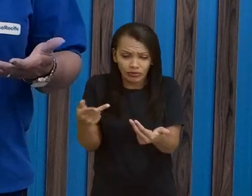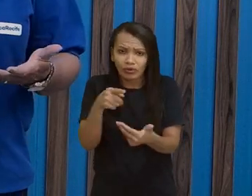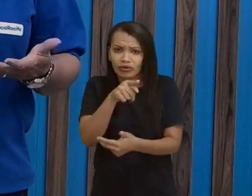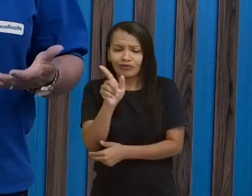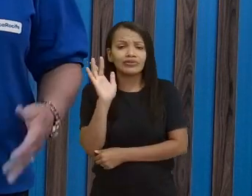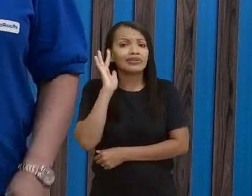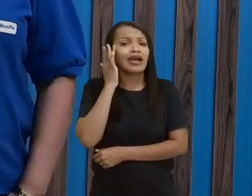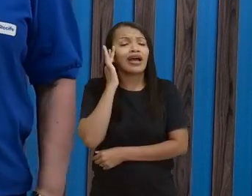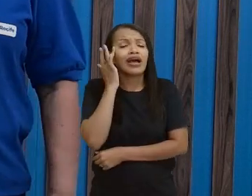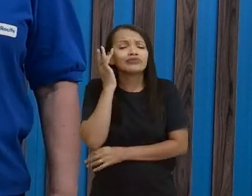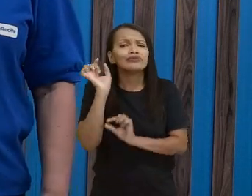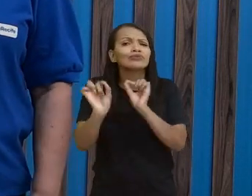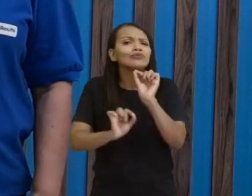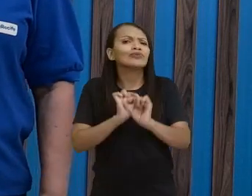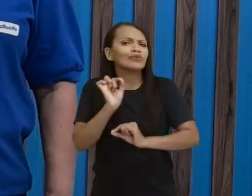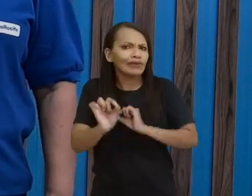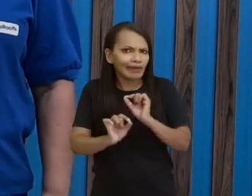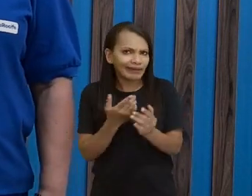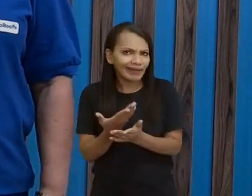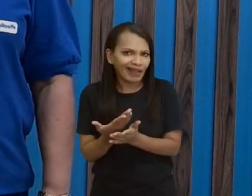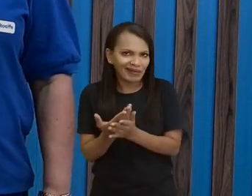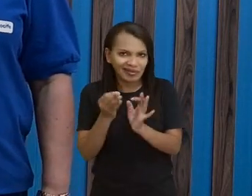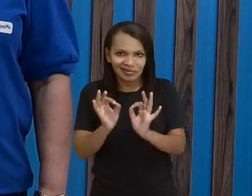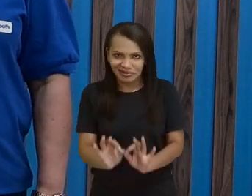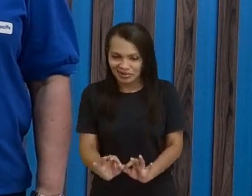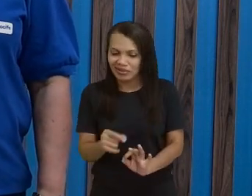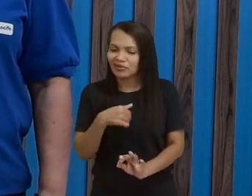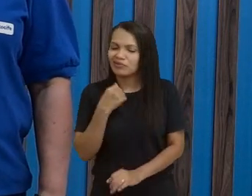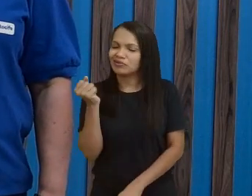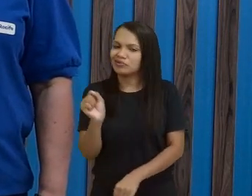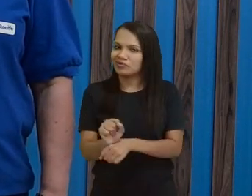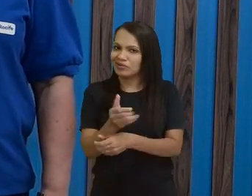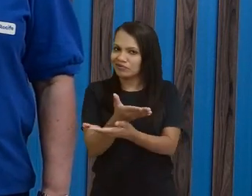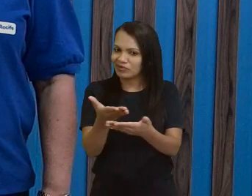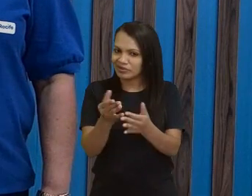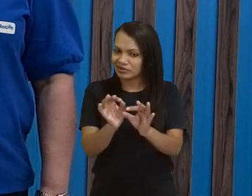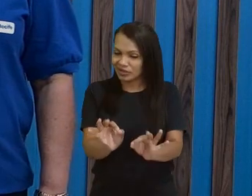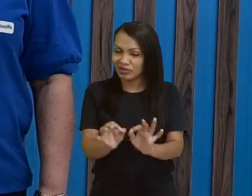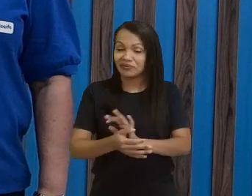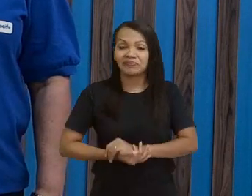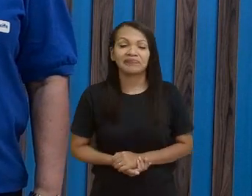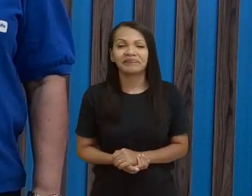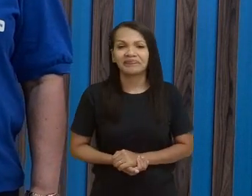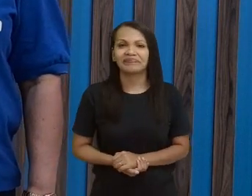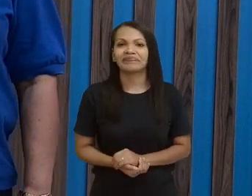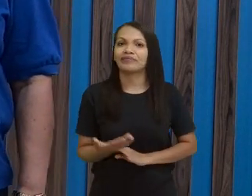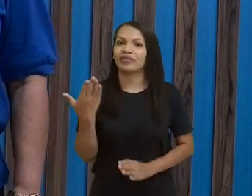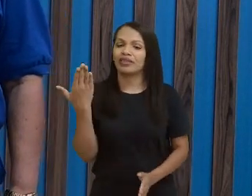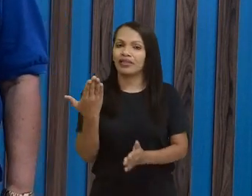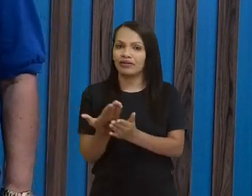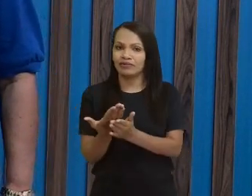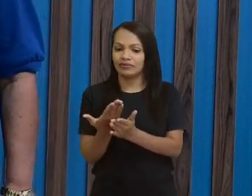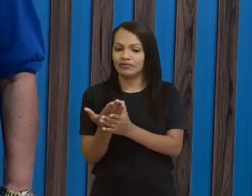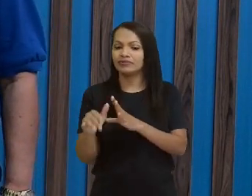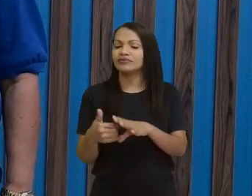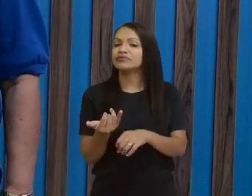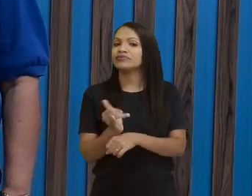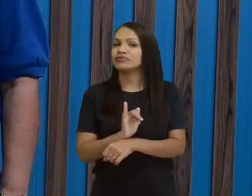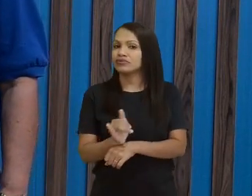vocês acharam da aula, ok? Ficamos no aguardo. Olha, então essa aula vai estar no